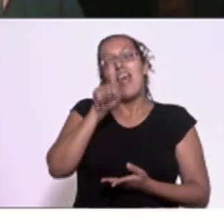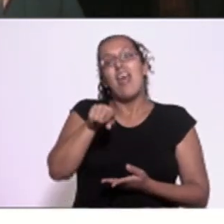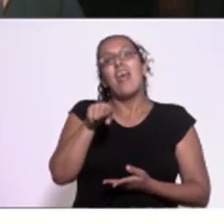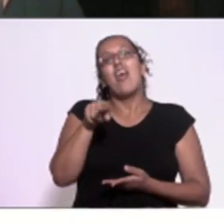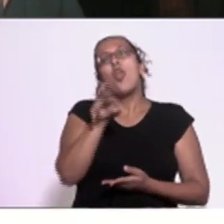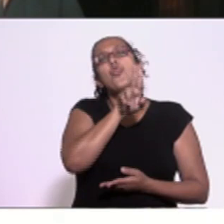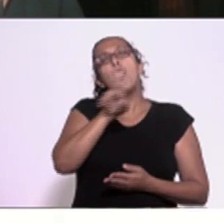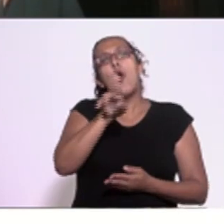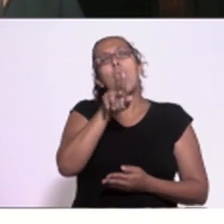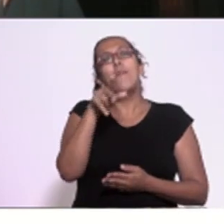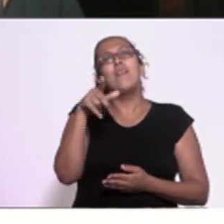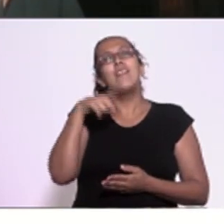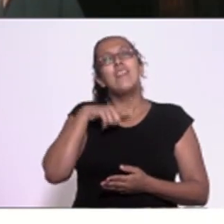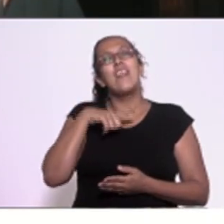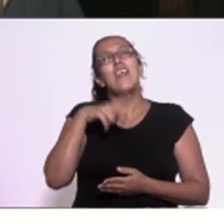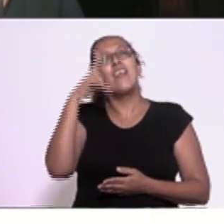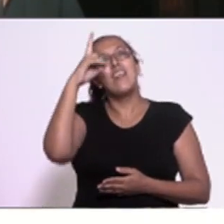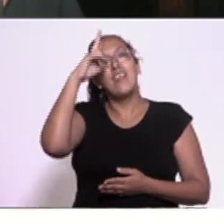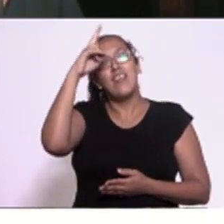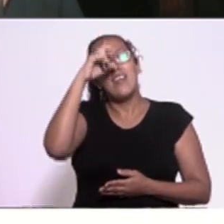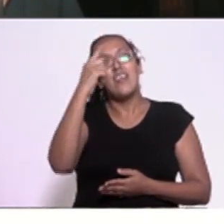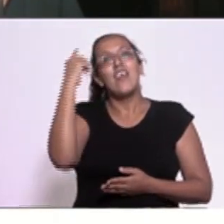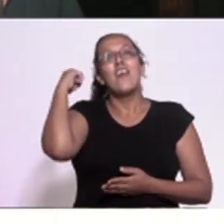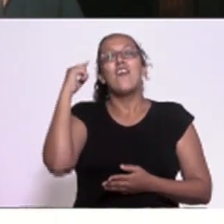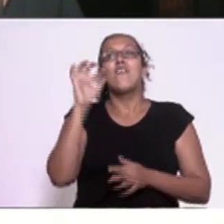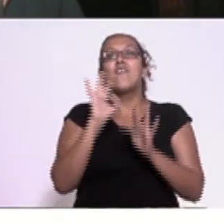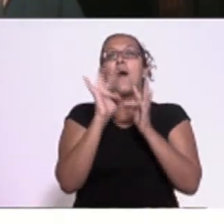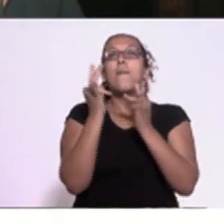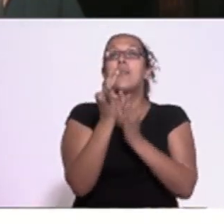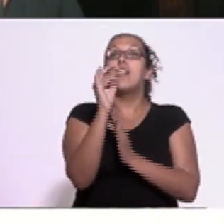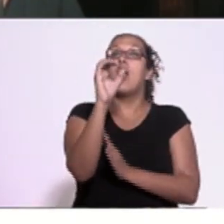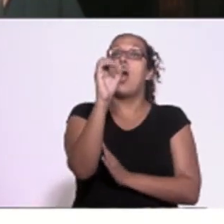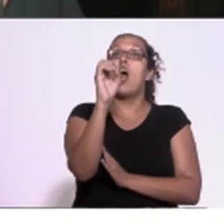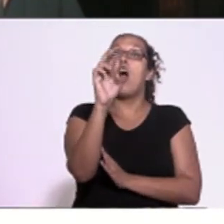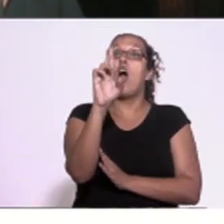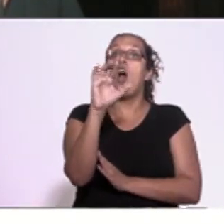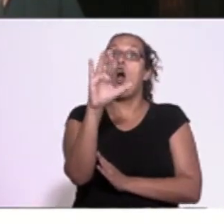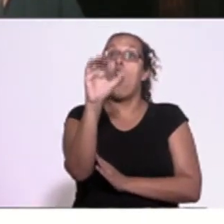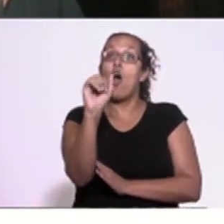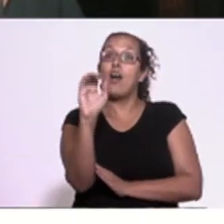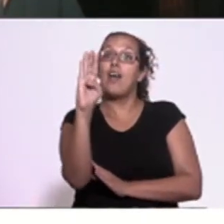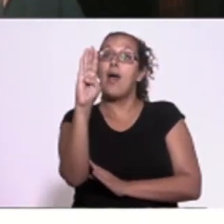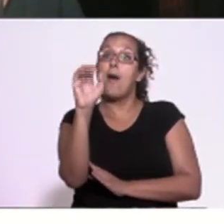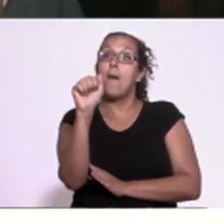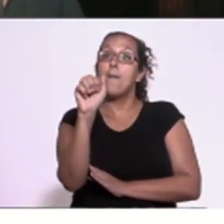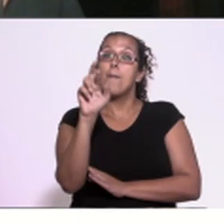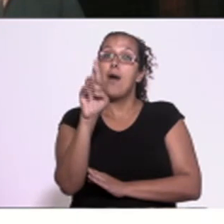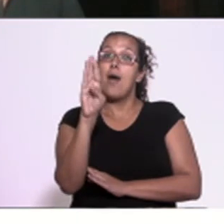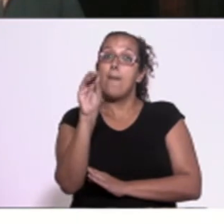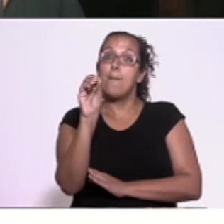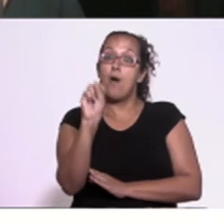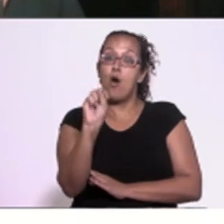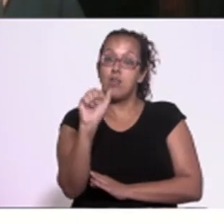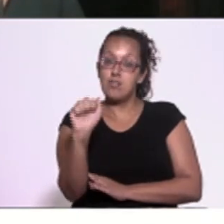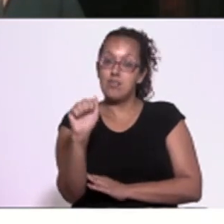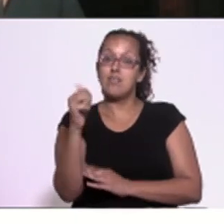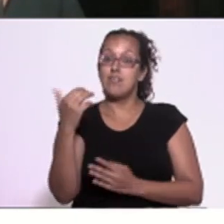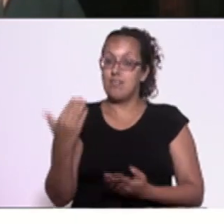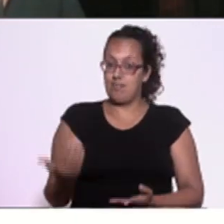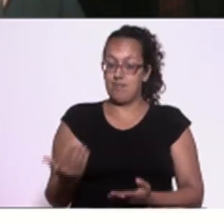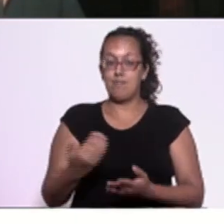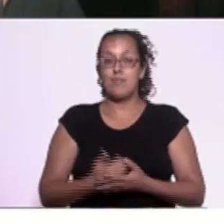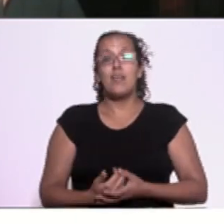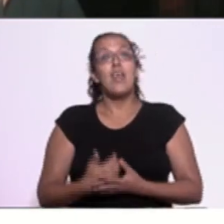descendente da família Horta Barbosa. Eu queria agora